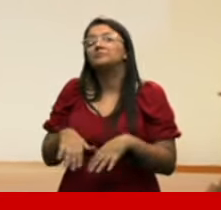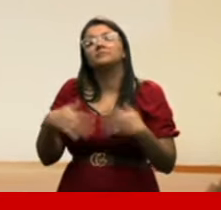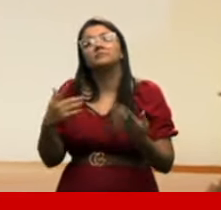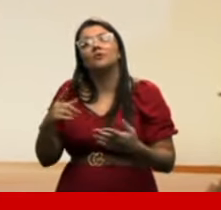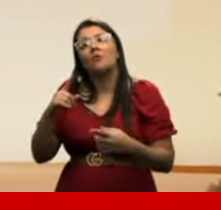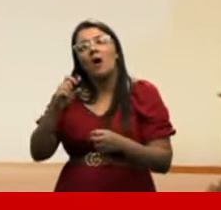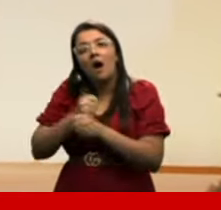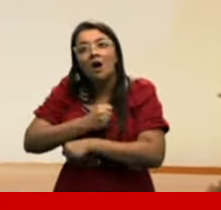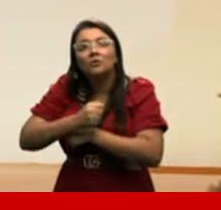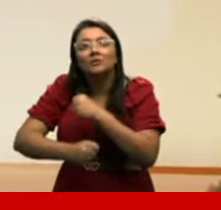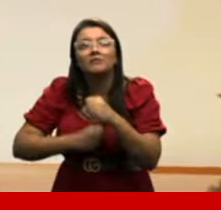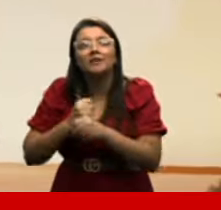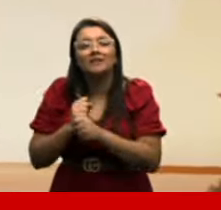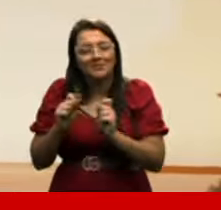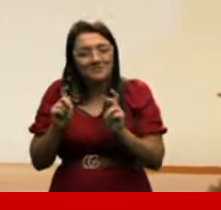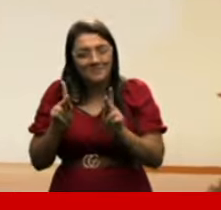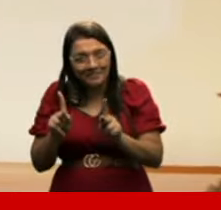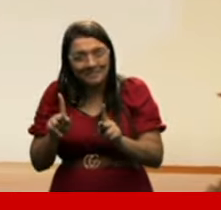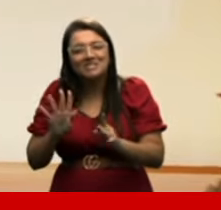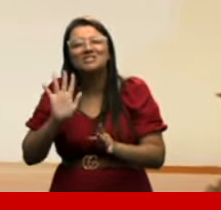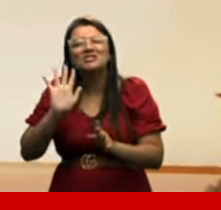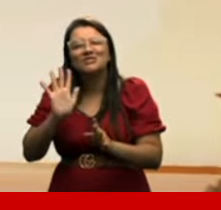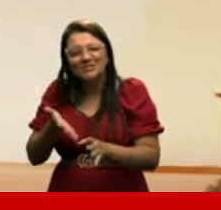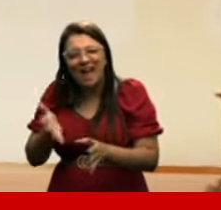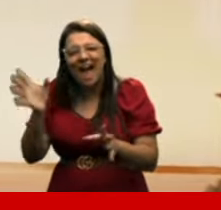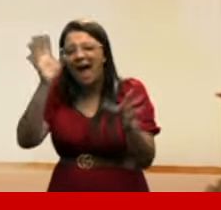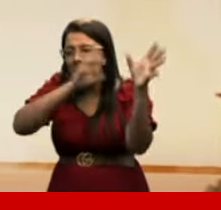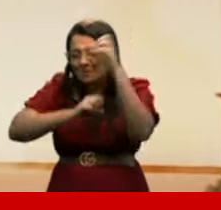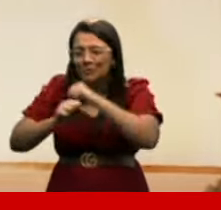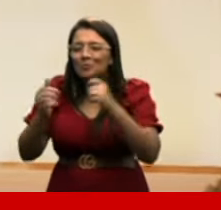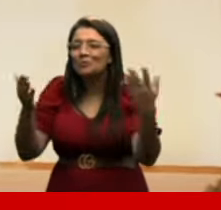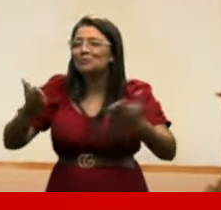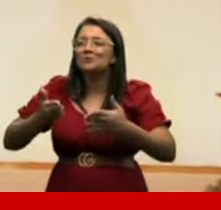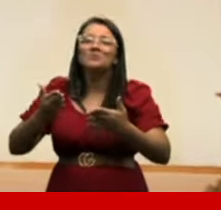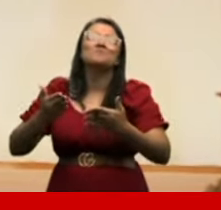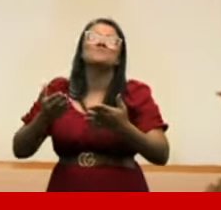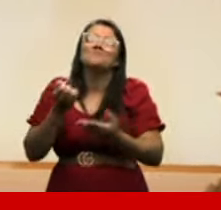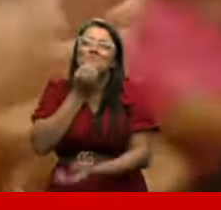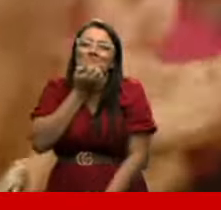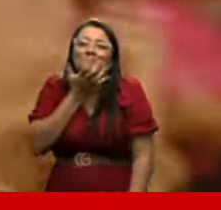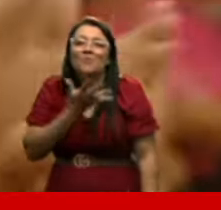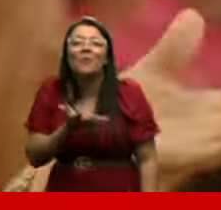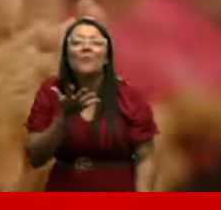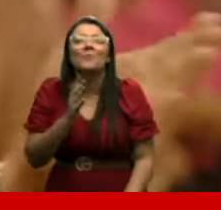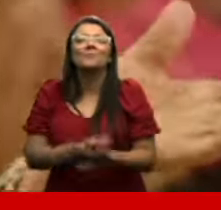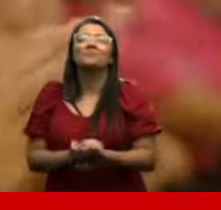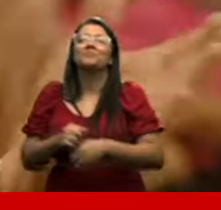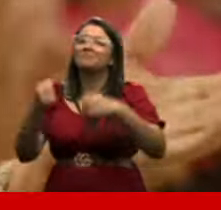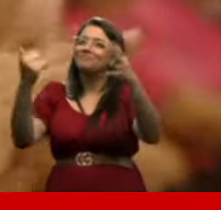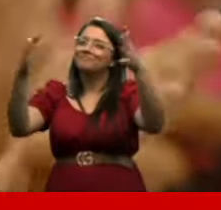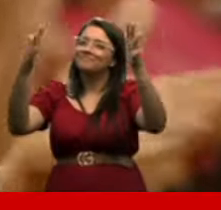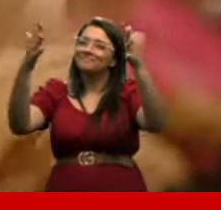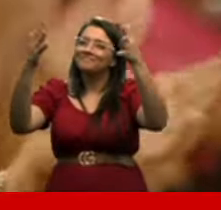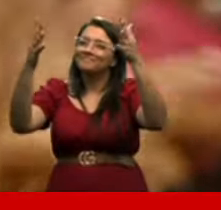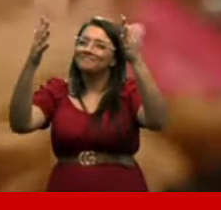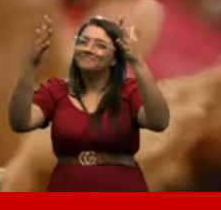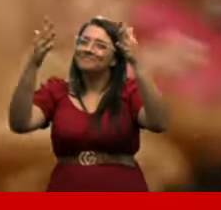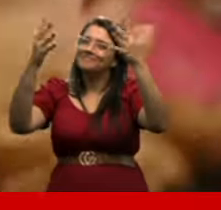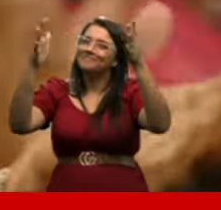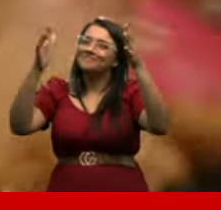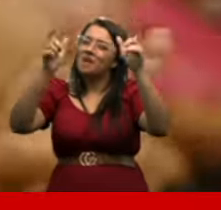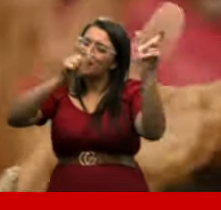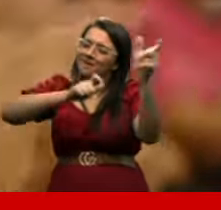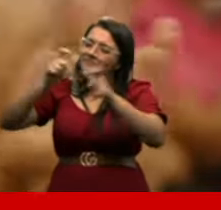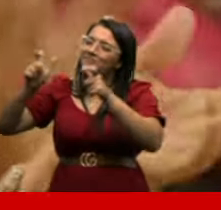ano que vem. Já ouvimos bastante. Que Deus abençoe a cada um de vocês que está aqui. Cada